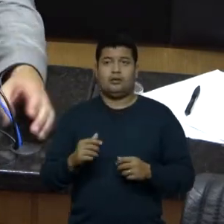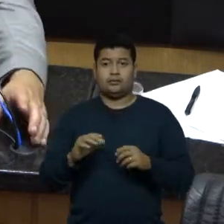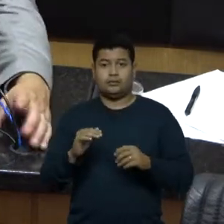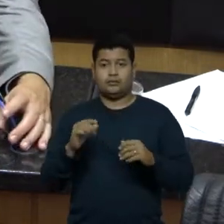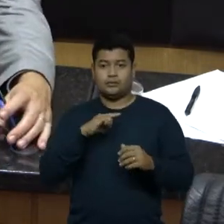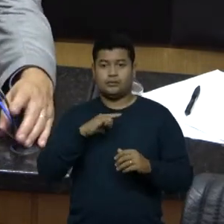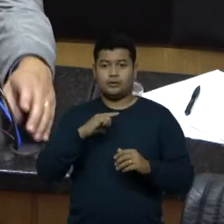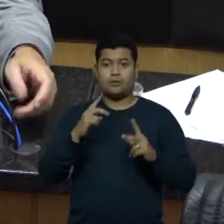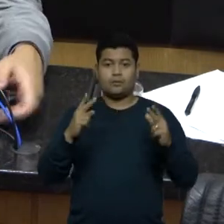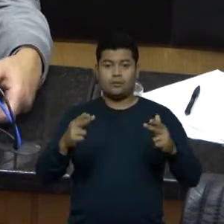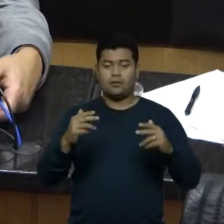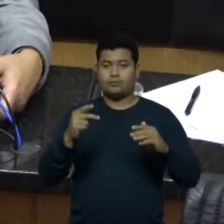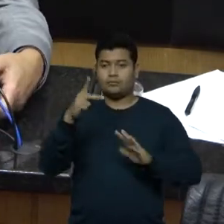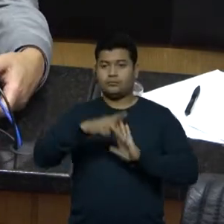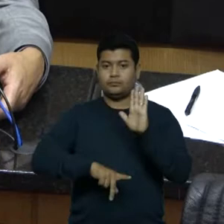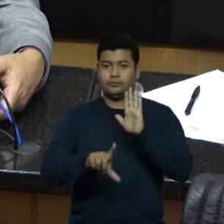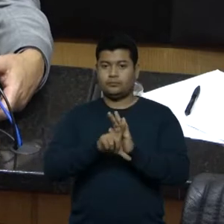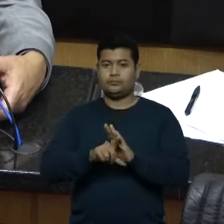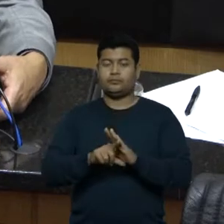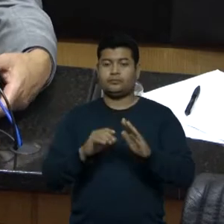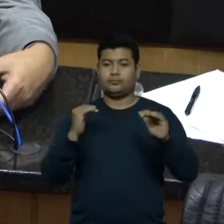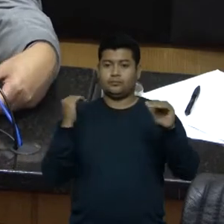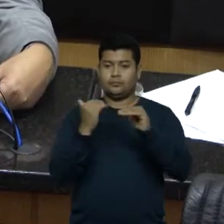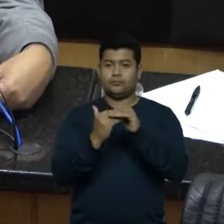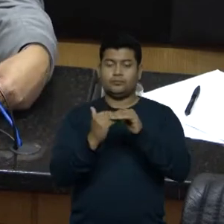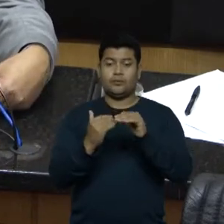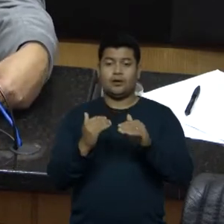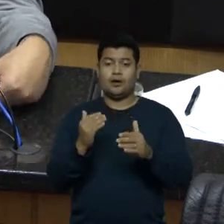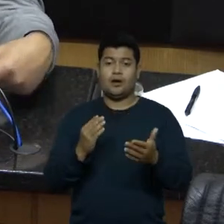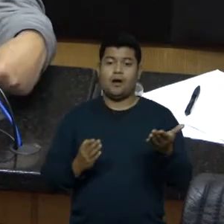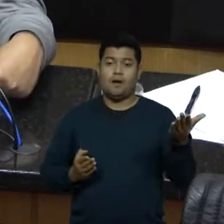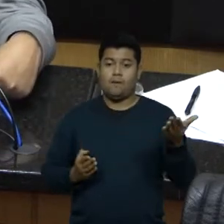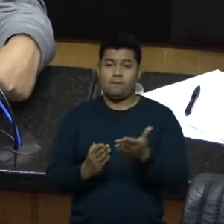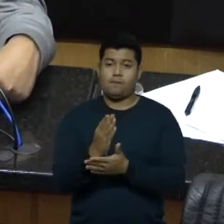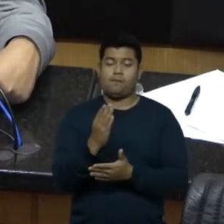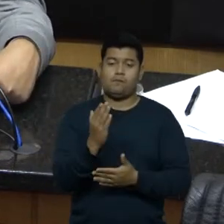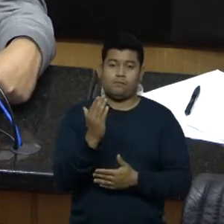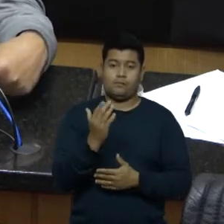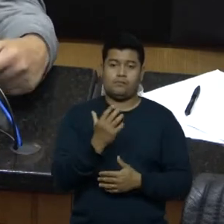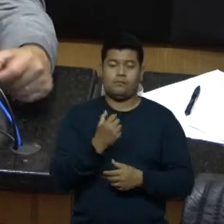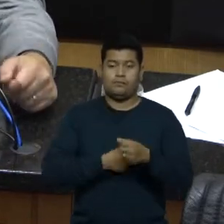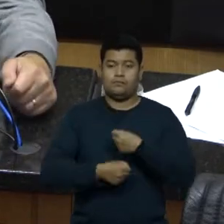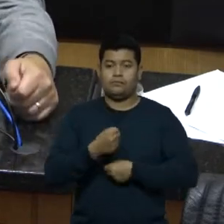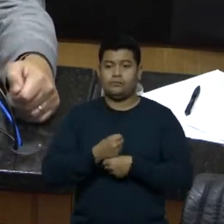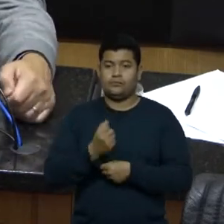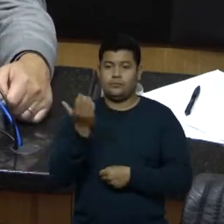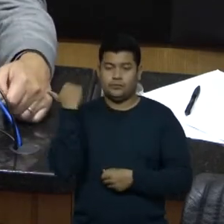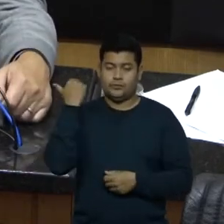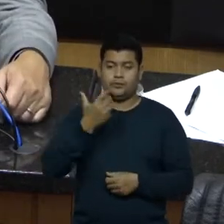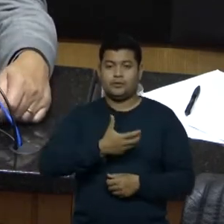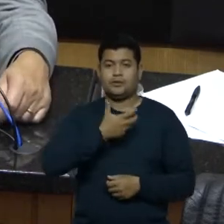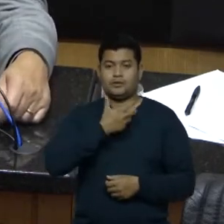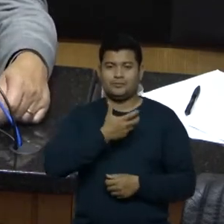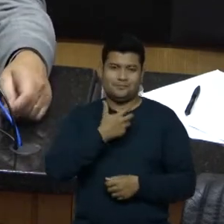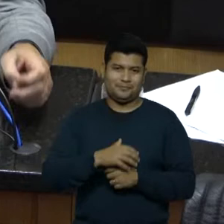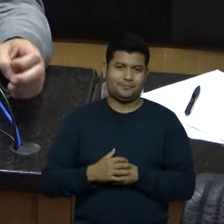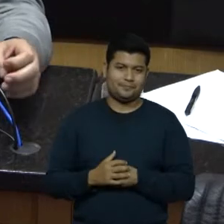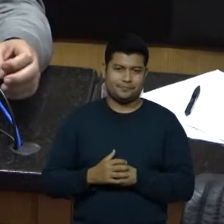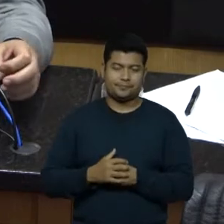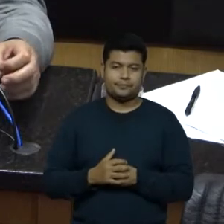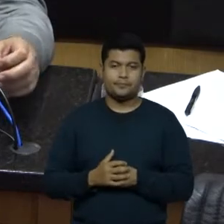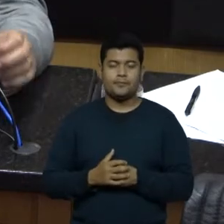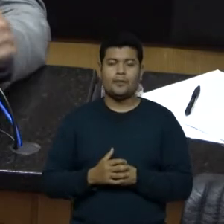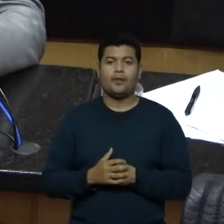projeto de lei que nós temos aprovado em dezembro só Deputado gente toma mas só que ainda o setor produtivo